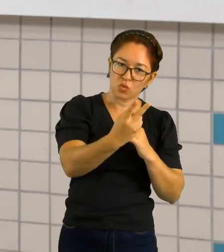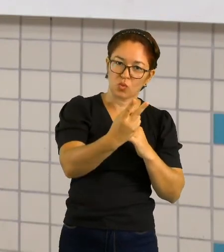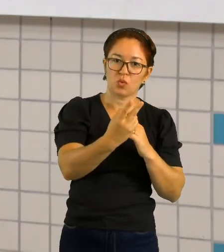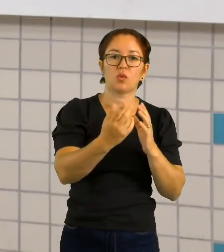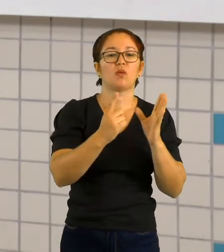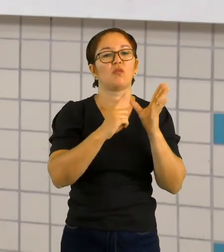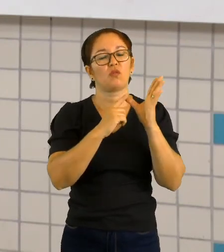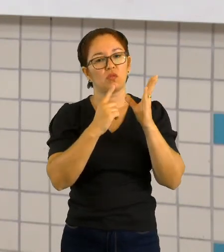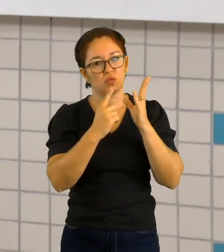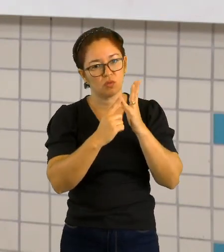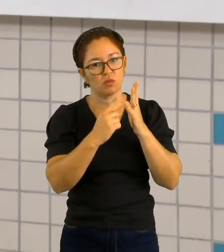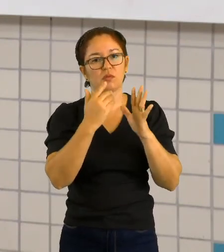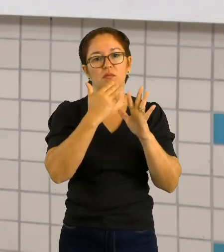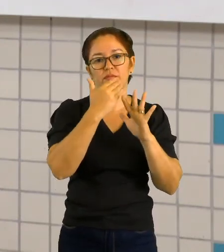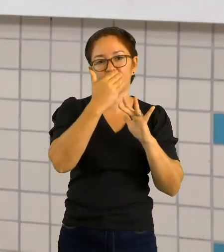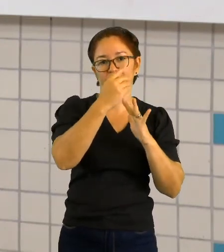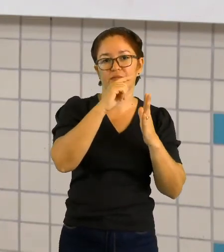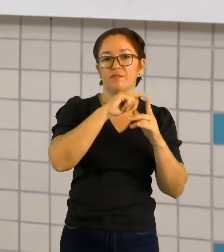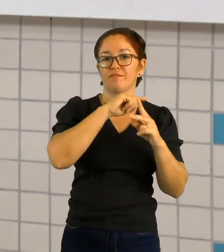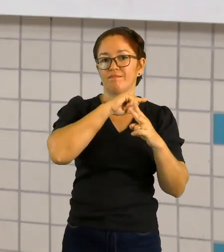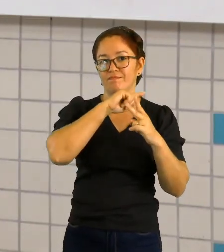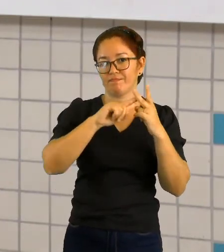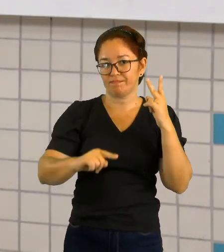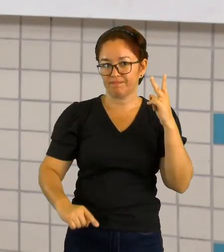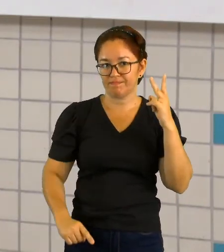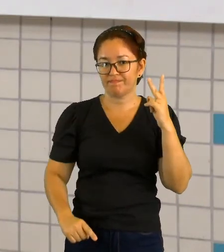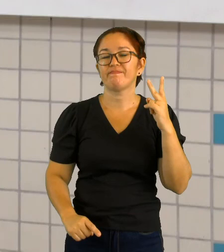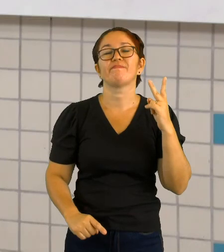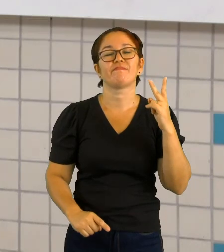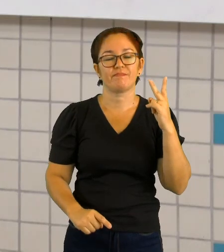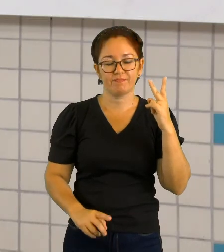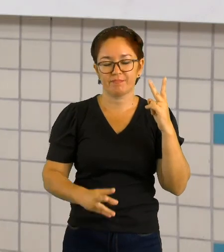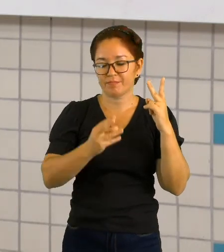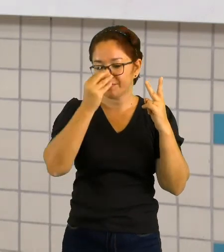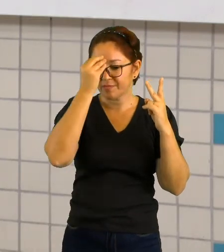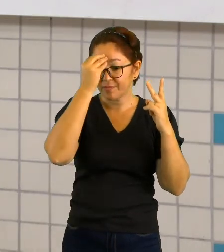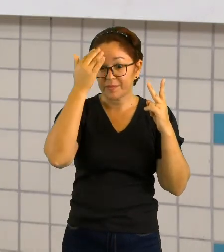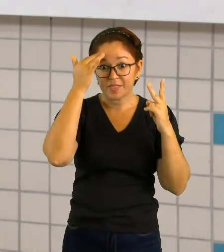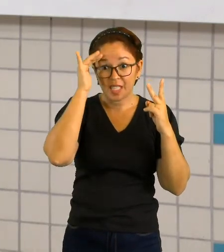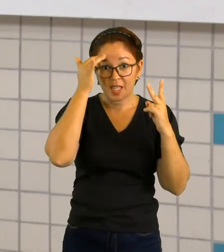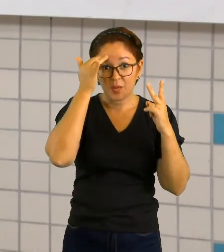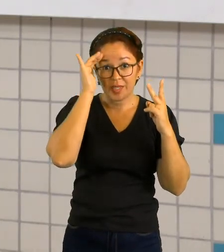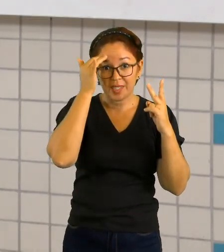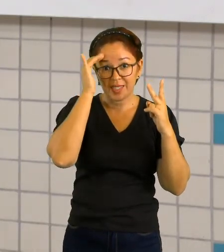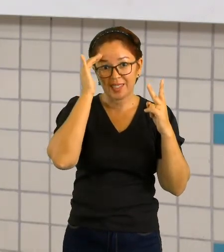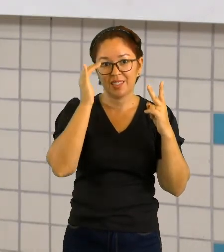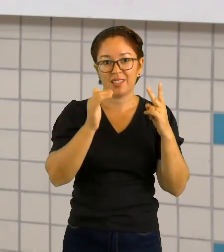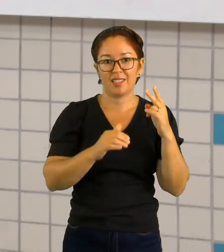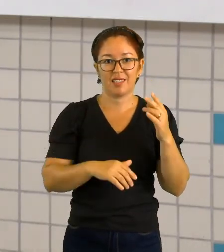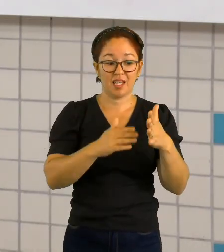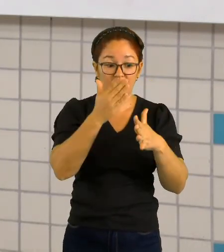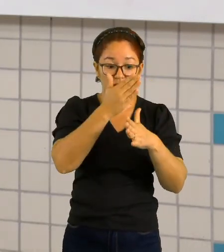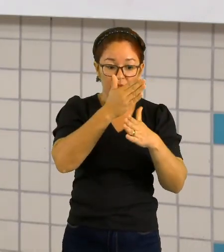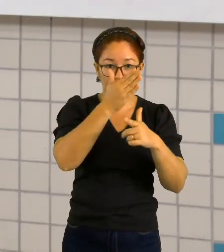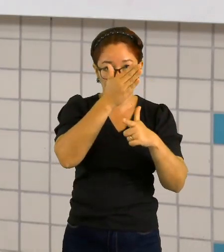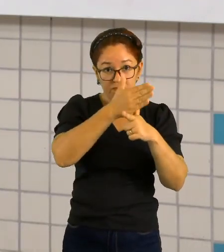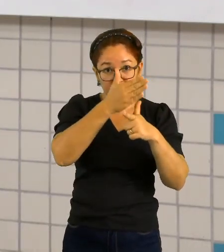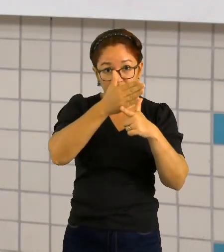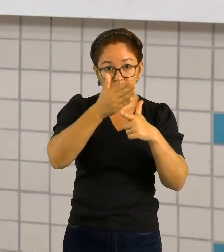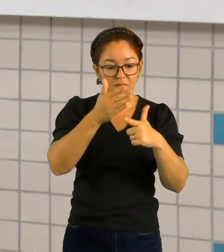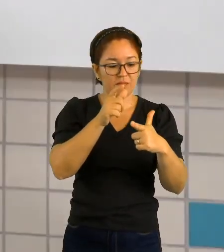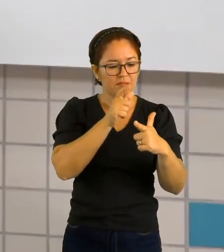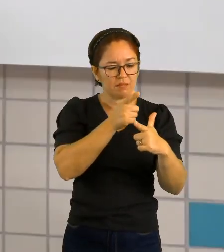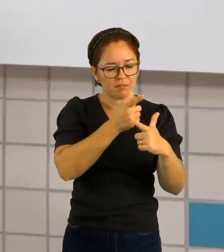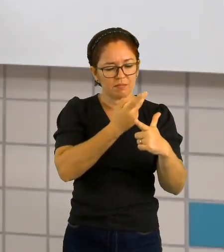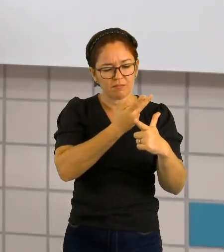e vogal, sim. Eu tenho que saber como que é a estrutura da minha palavrinha. E